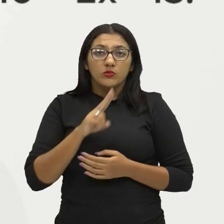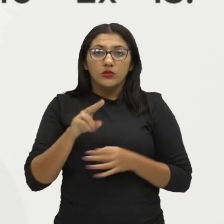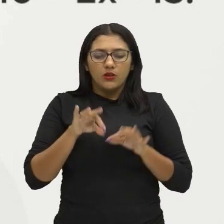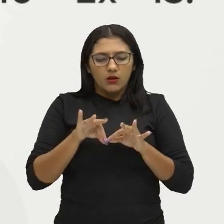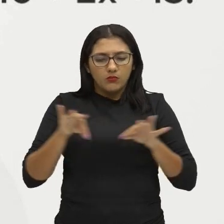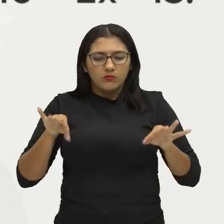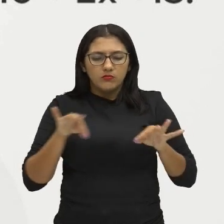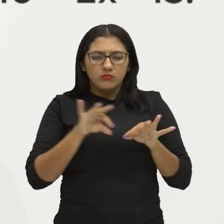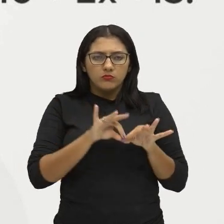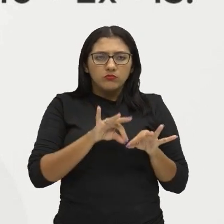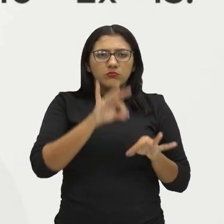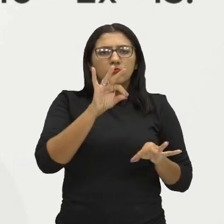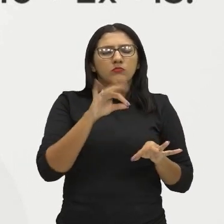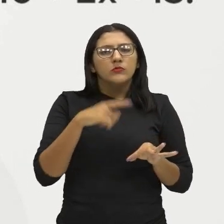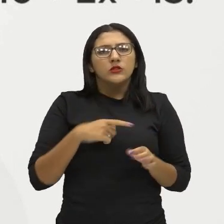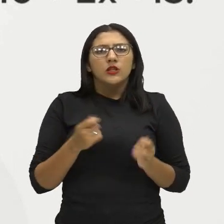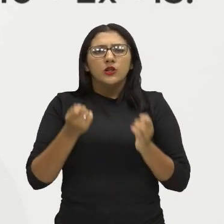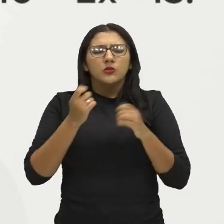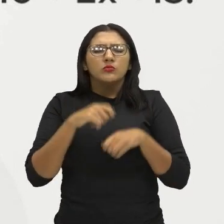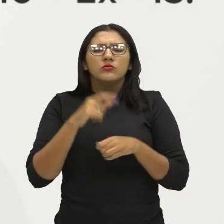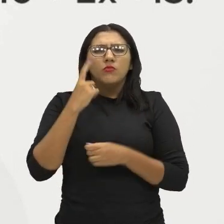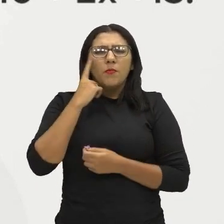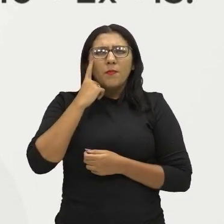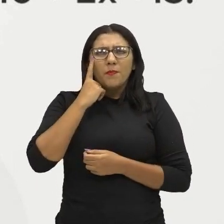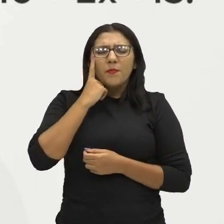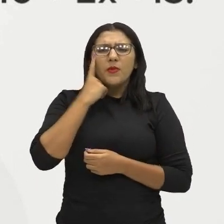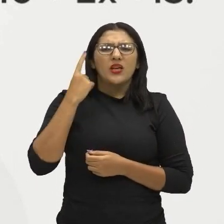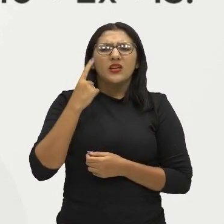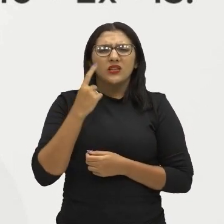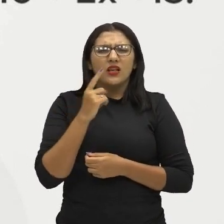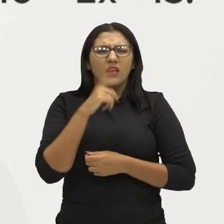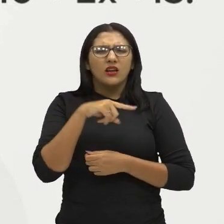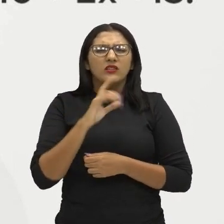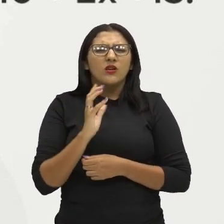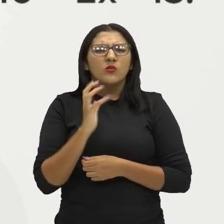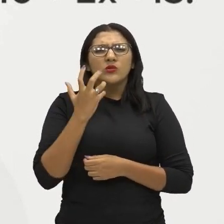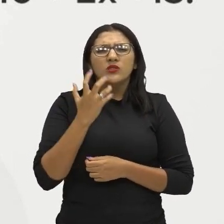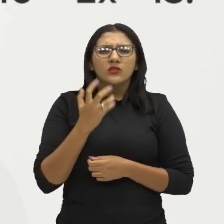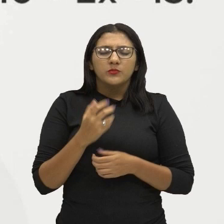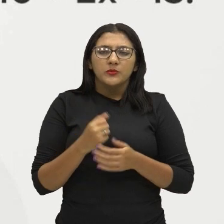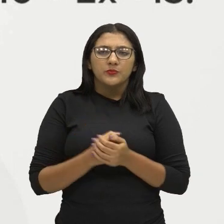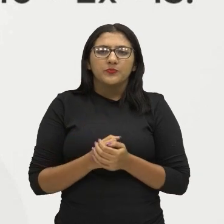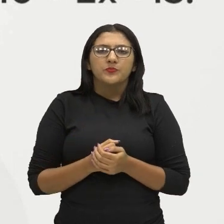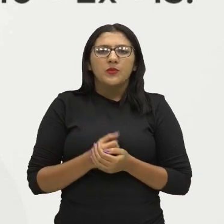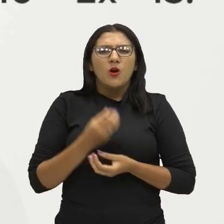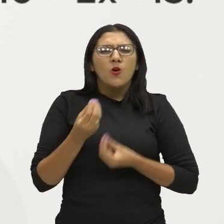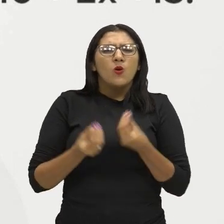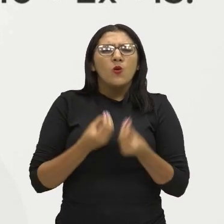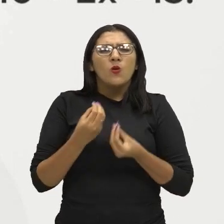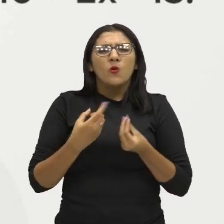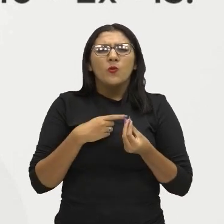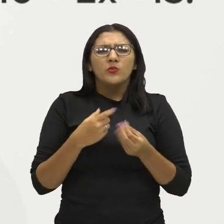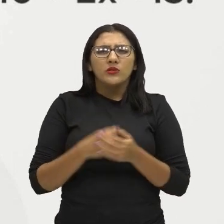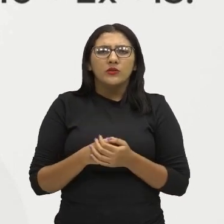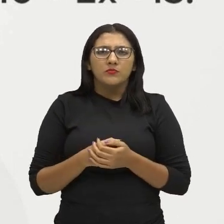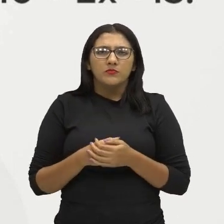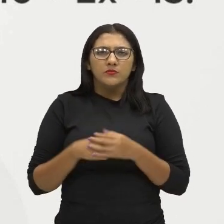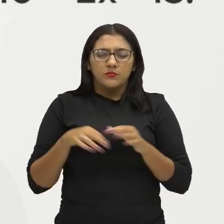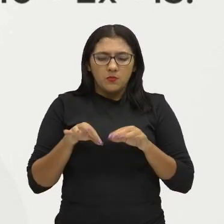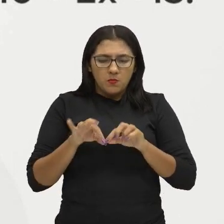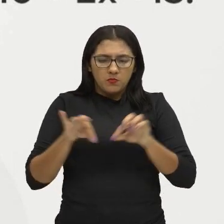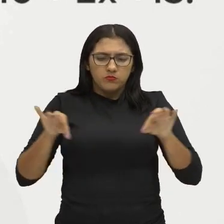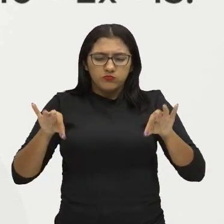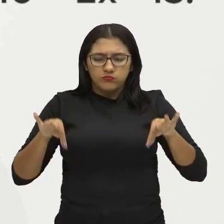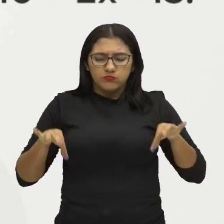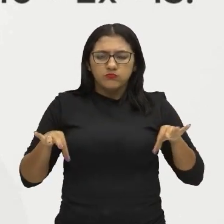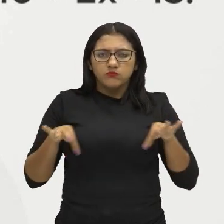dimensões, nós poderíamos perguntar, nessa situação, o que seria o perímetro, né?